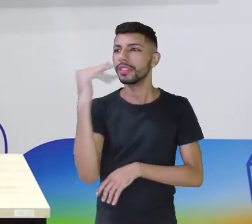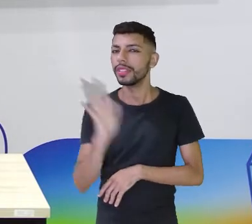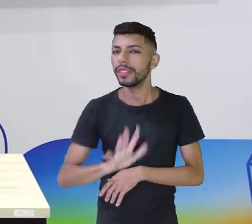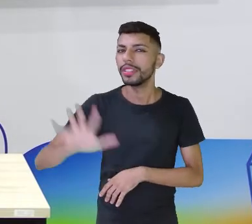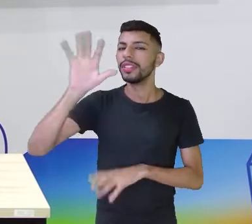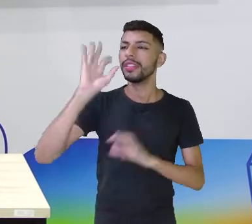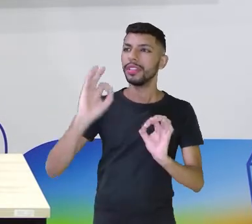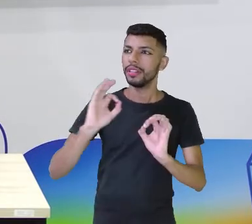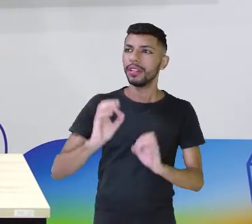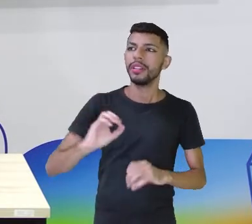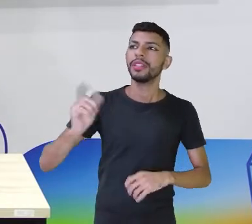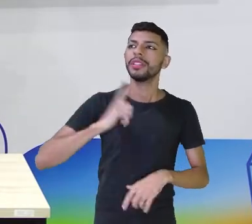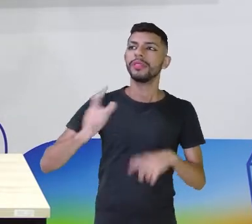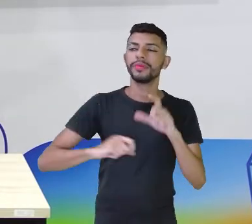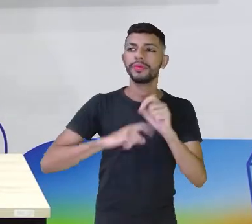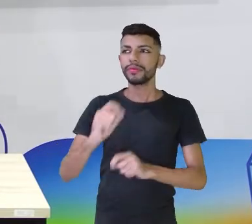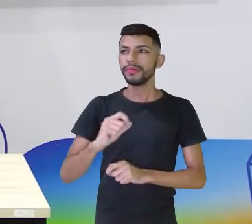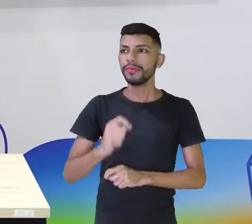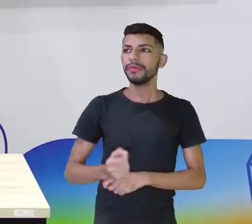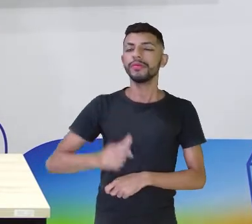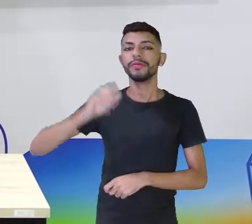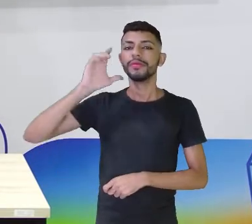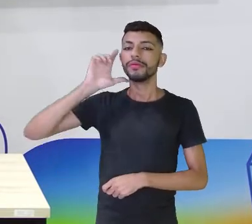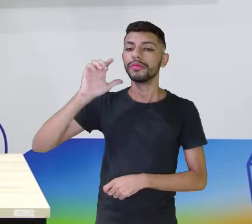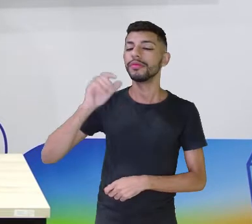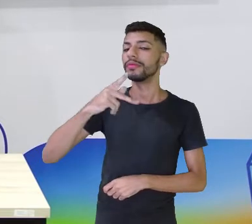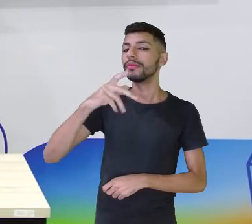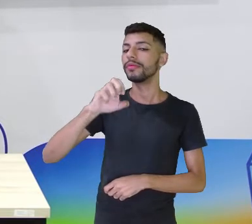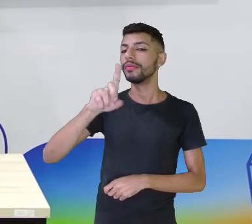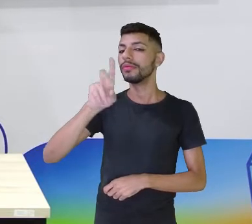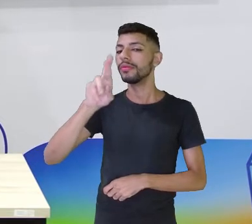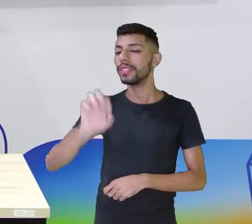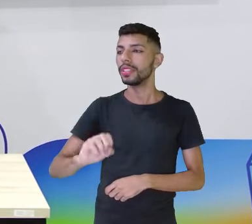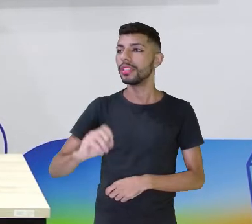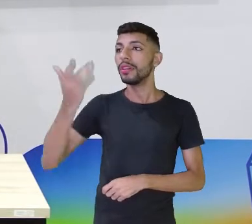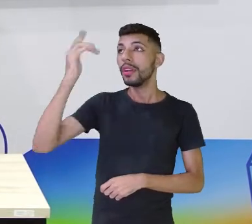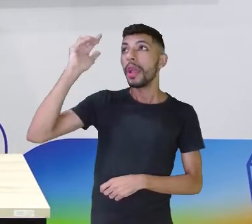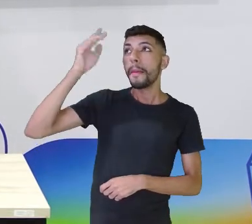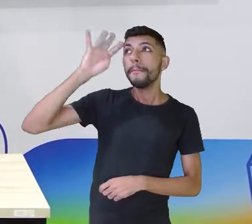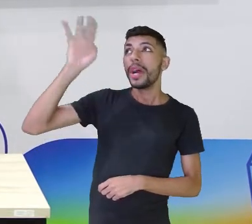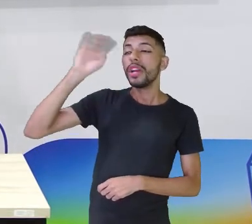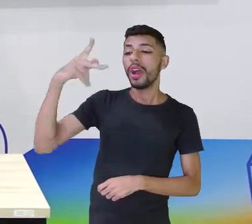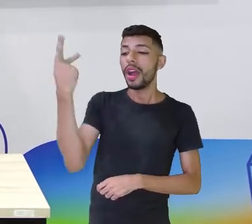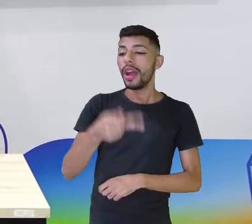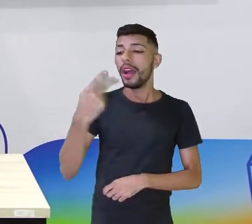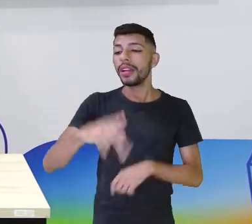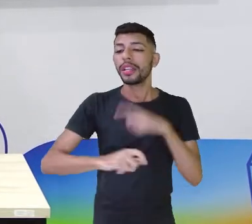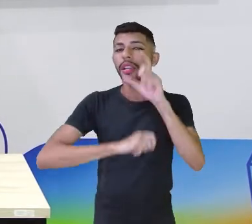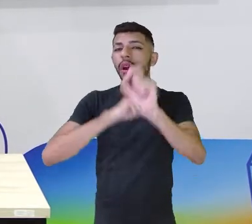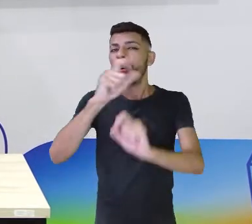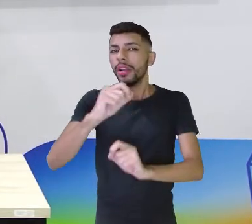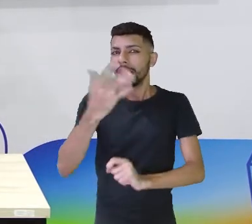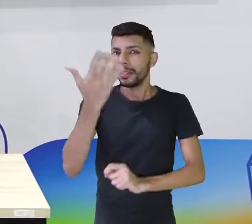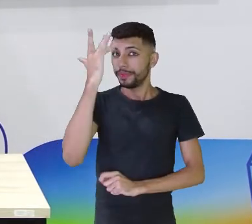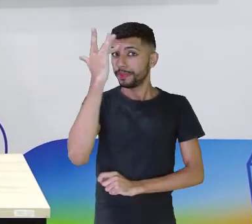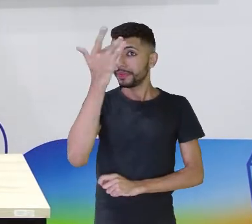Pedro Álvares Cabral pensou que aqui era o quê? A Índia. Mas aqui não era a Índia,